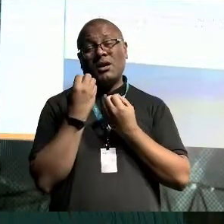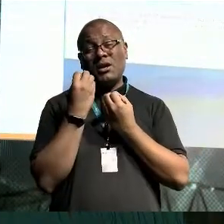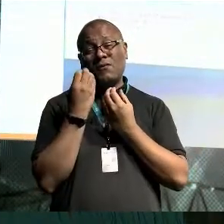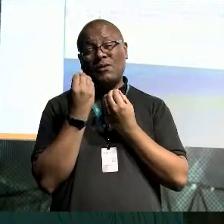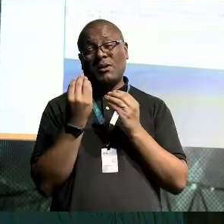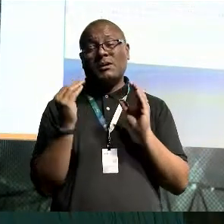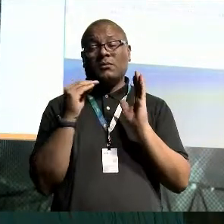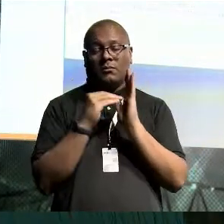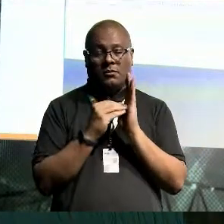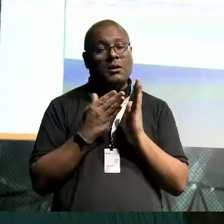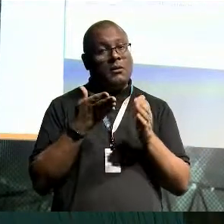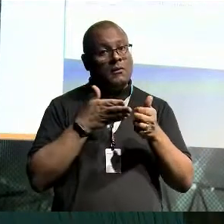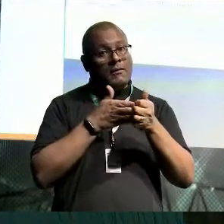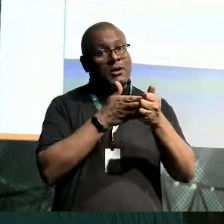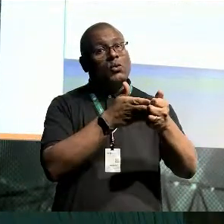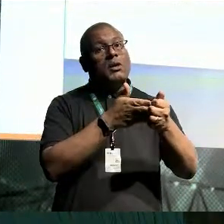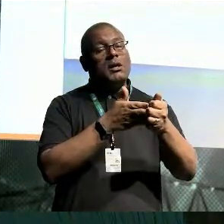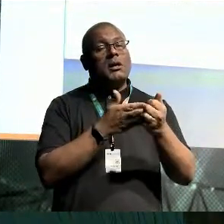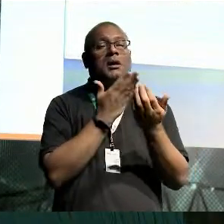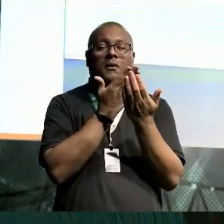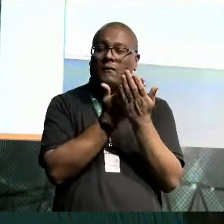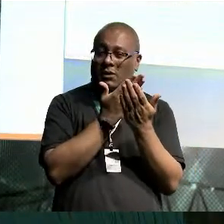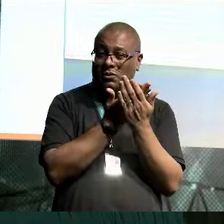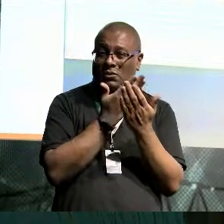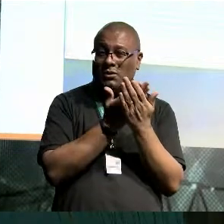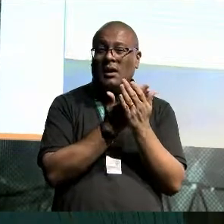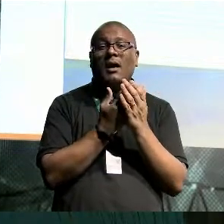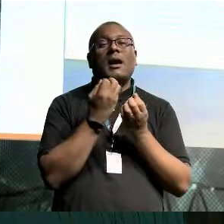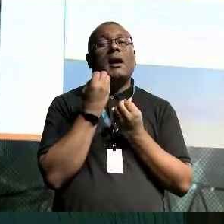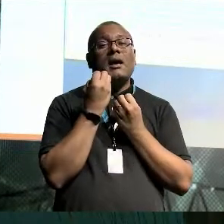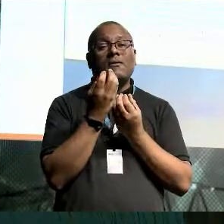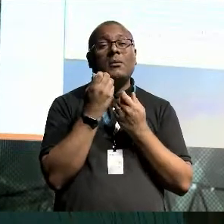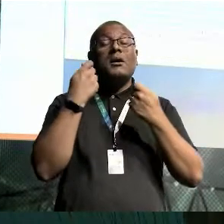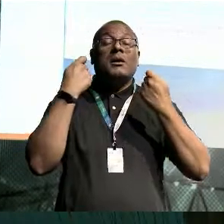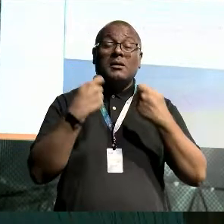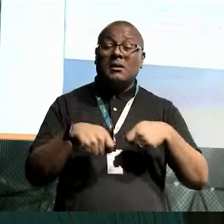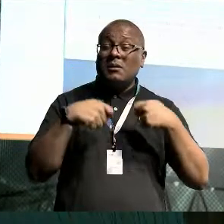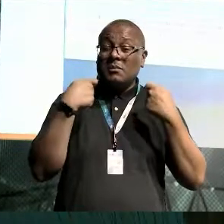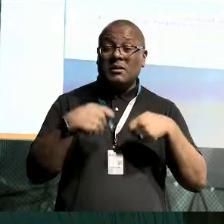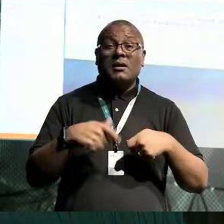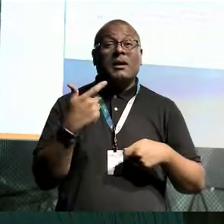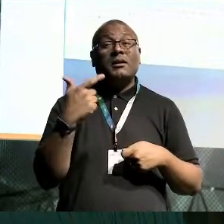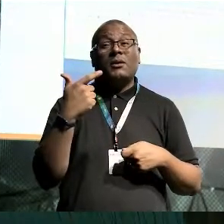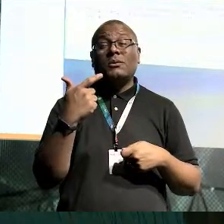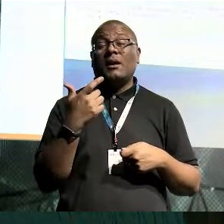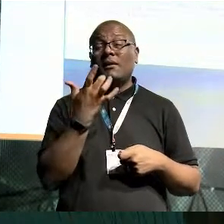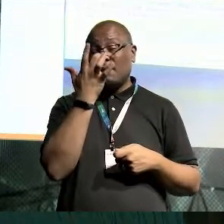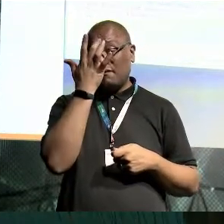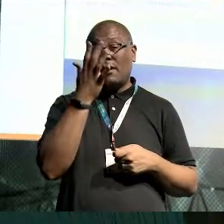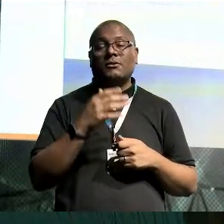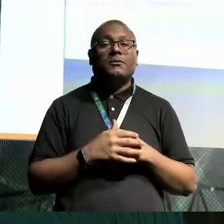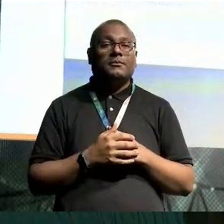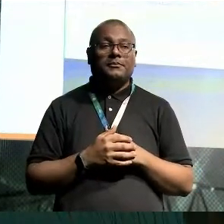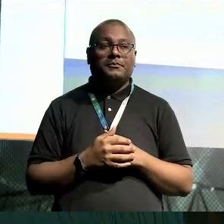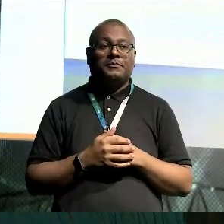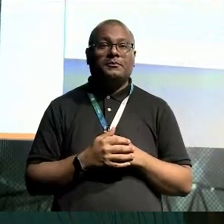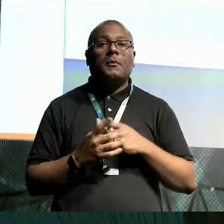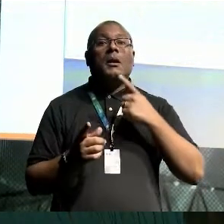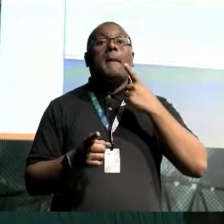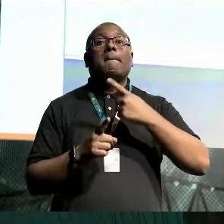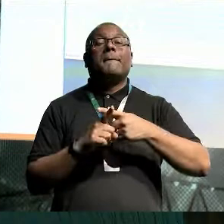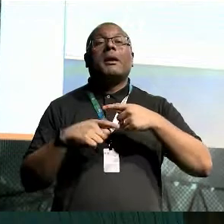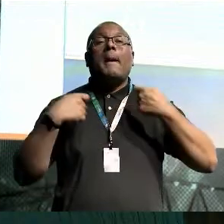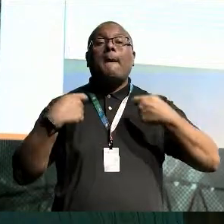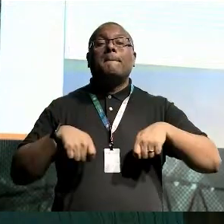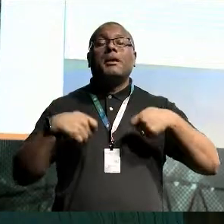sobre isso. Vai no guia, meu amigo, vai estudar, pegar lá a informação que você precisa, porque você não vai ter tudo de mão beijada. E por que eu